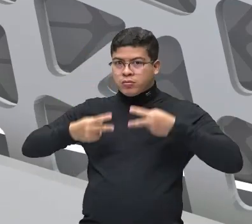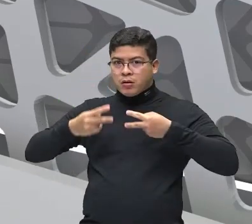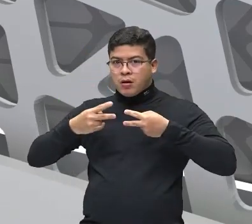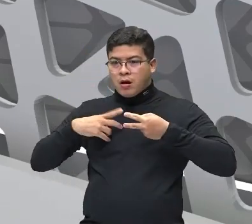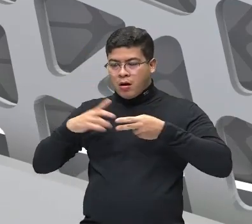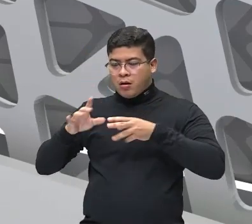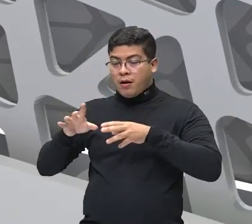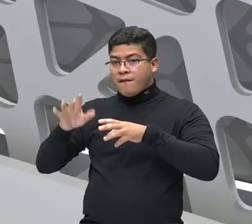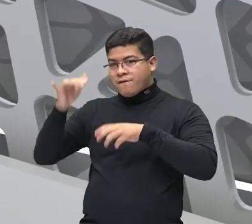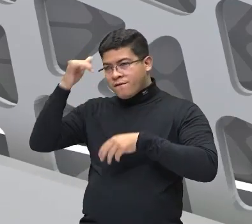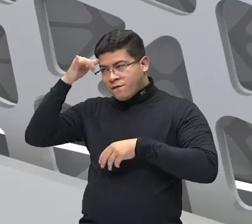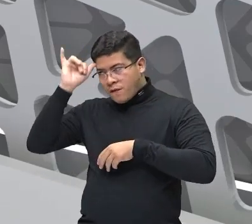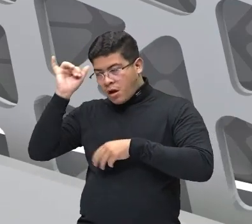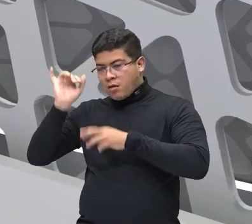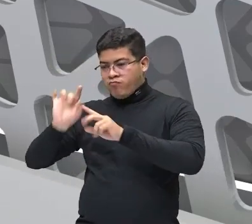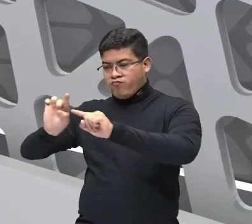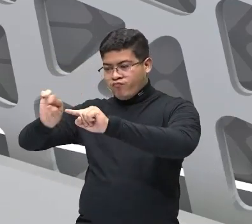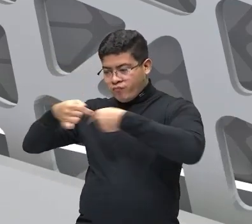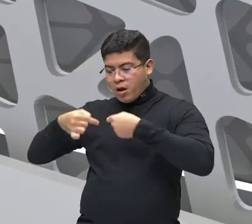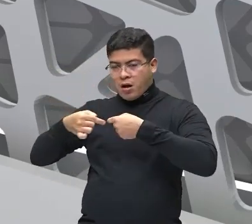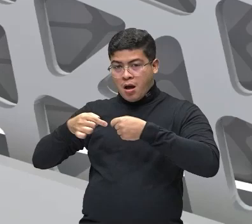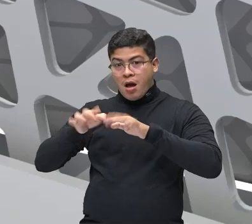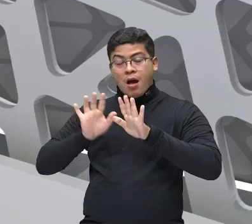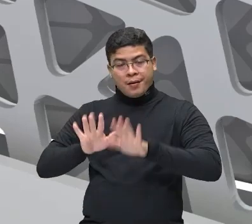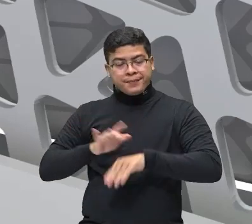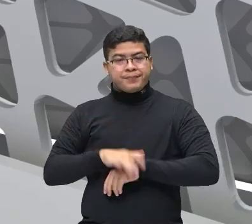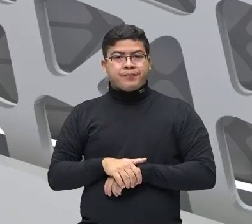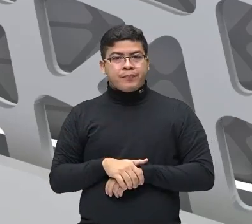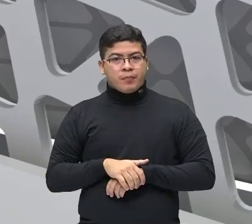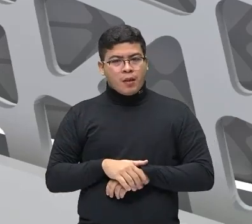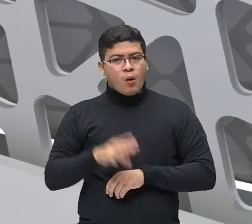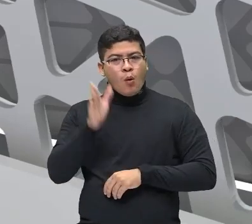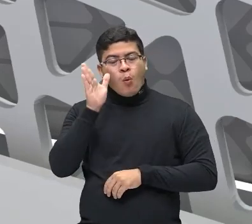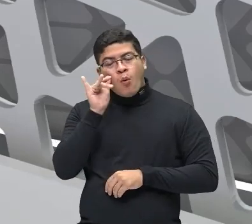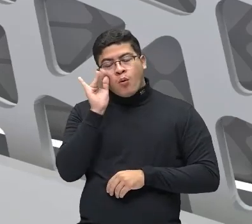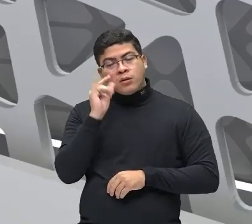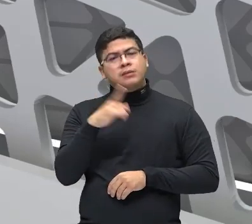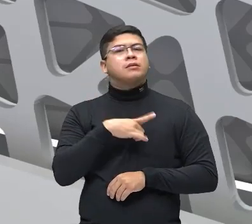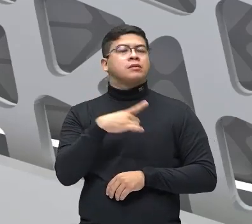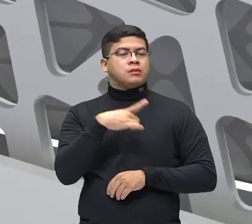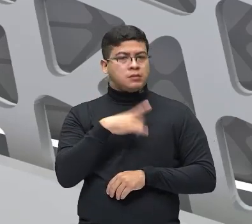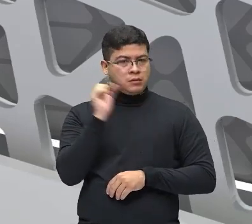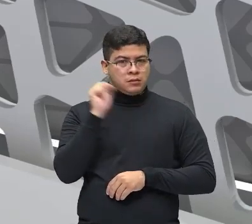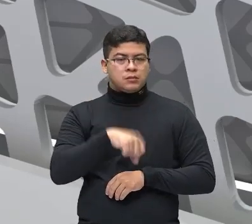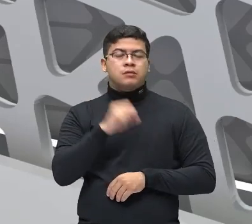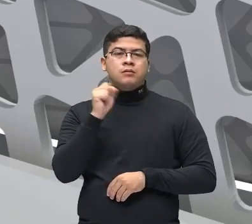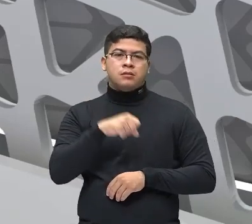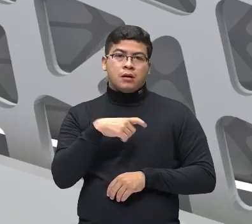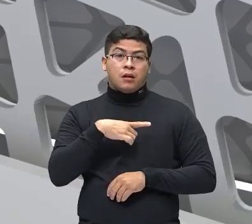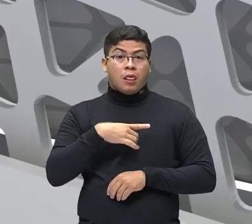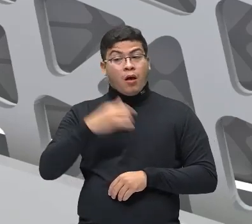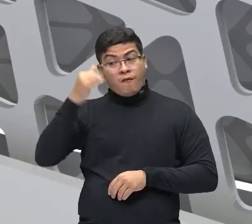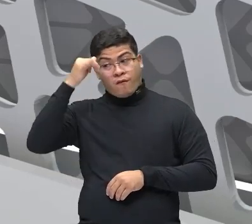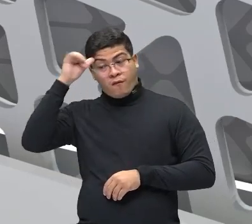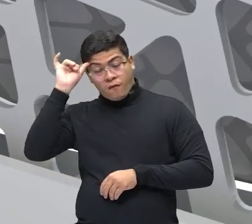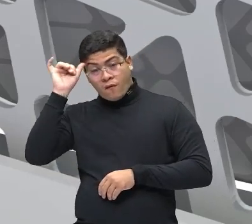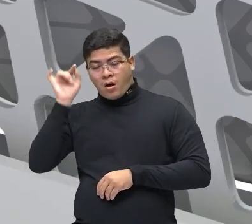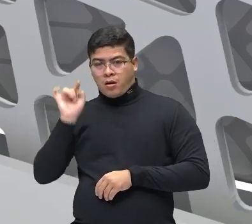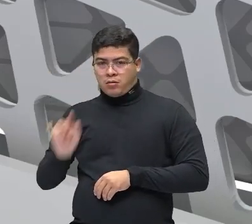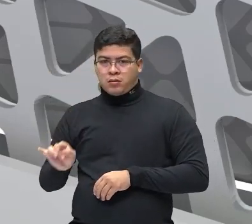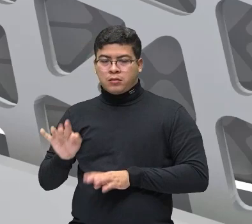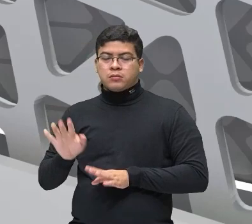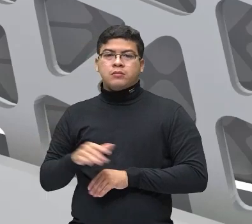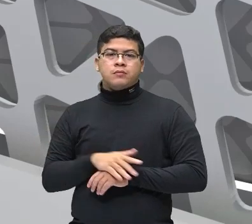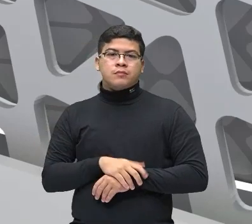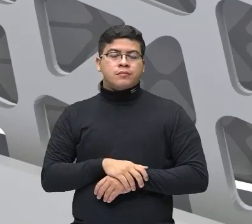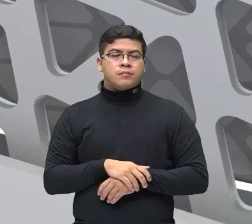estava realizando essa atividade, tá? Então ele observou que também tinha essa doença em vacas, além das pessoas